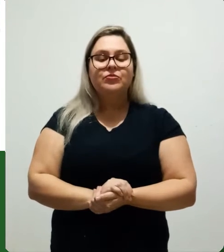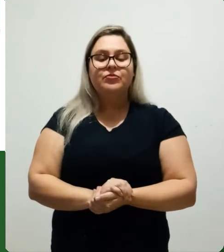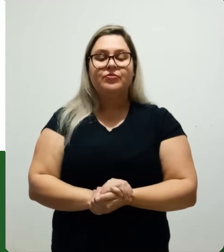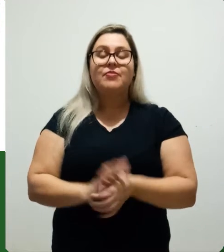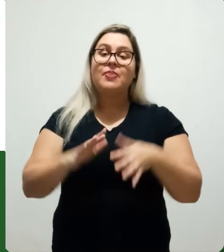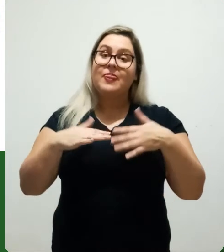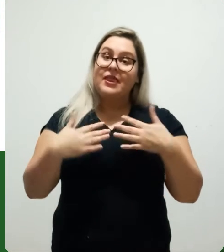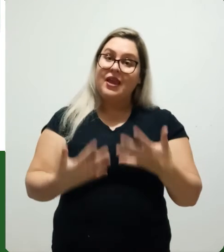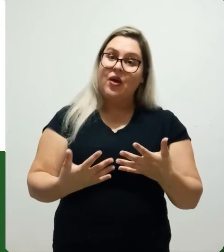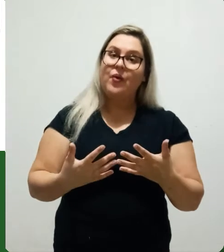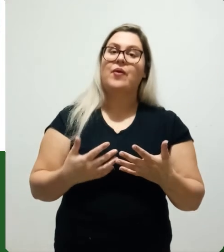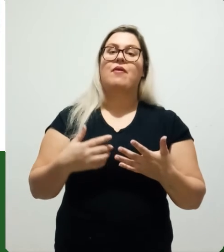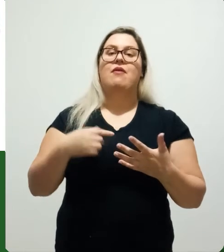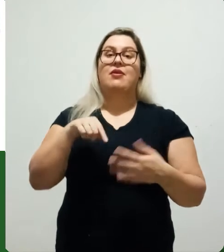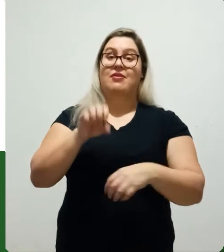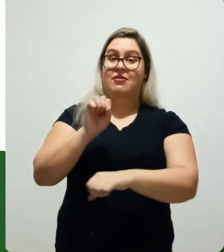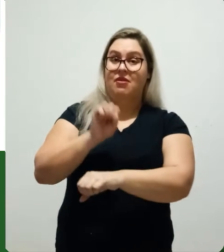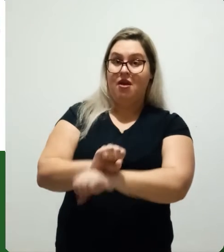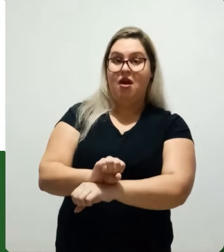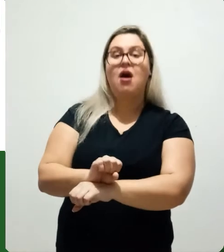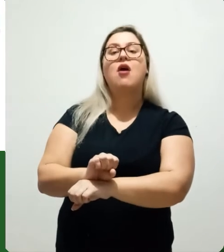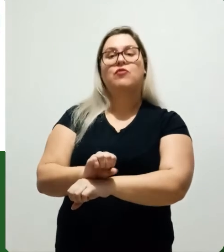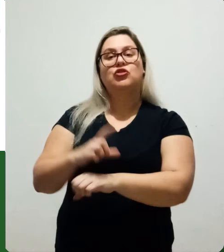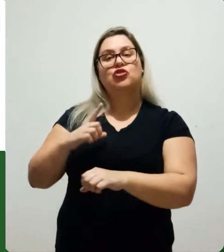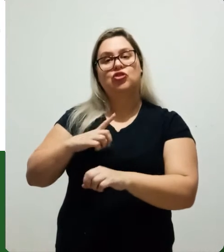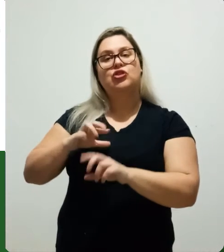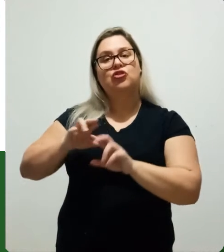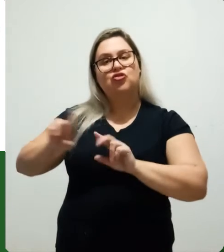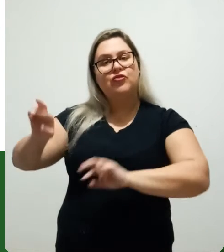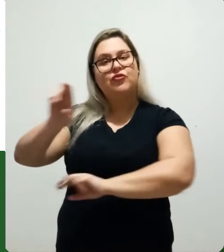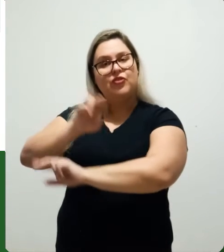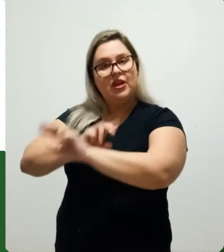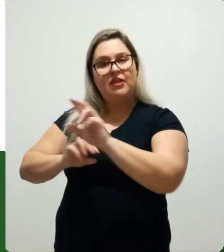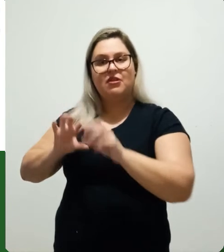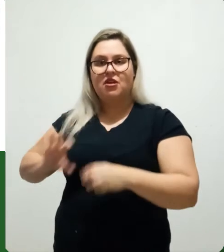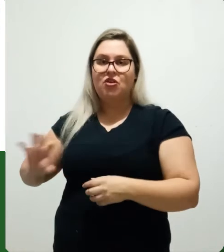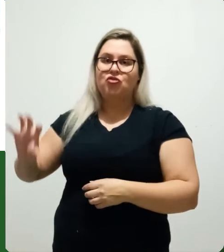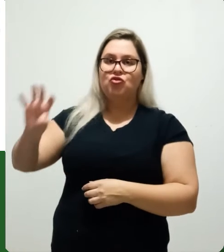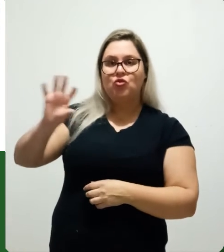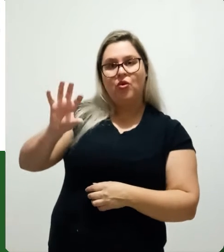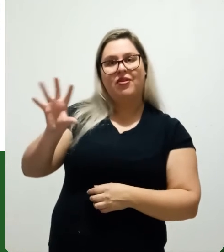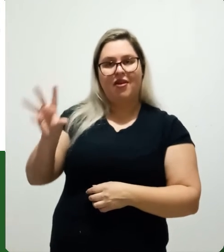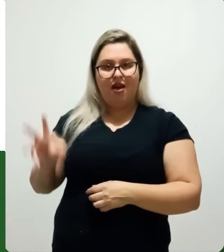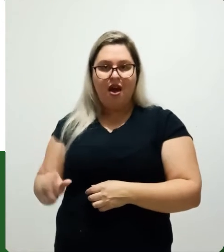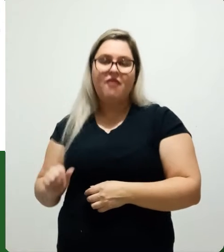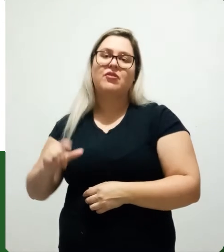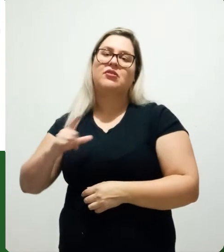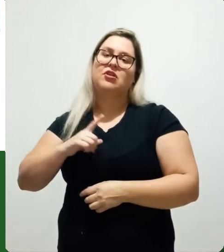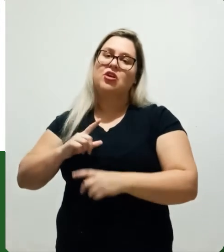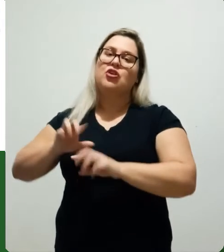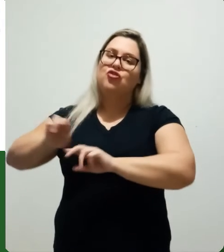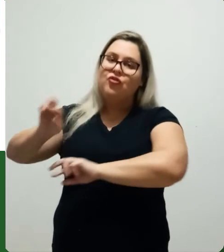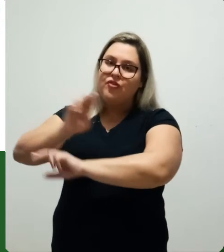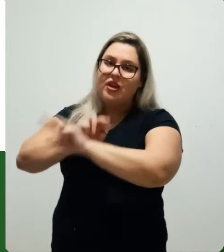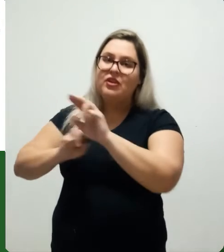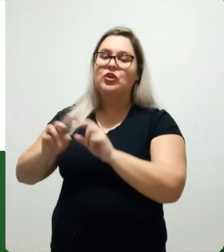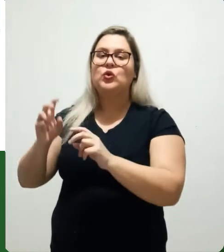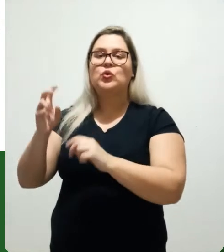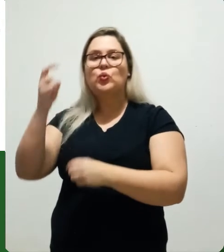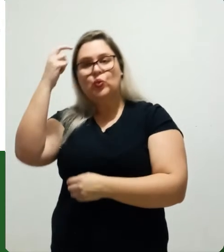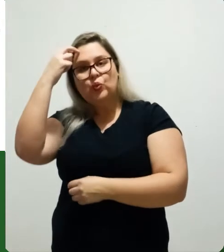fora. Então, esses escravos, eles vinham de diferentes regiões, tinham diferentes culturas,